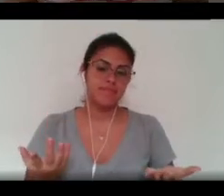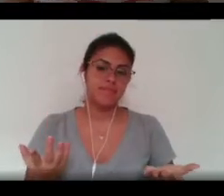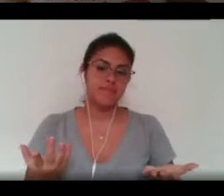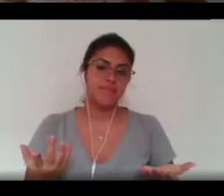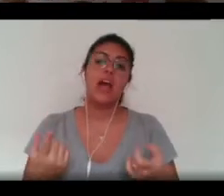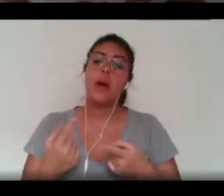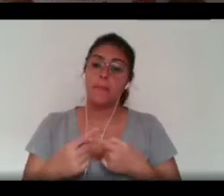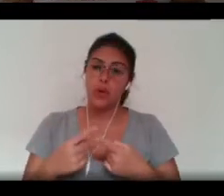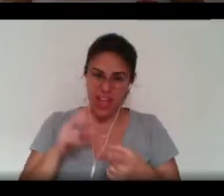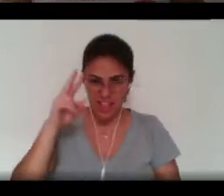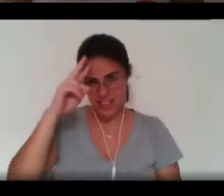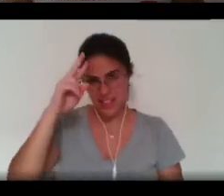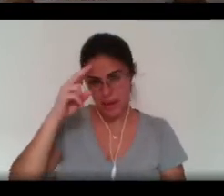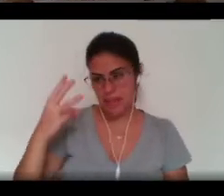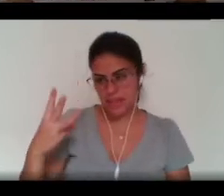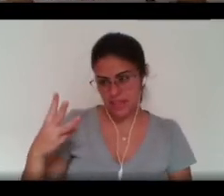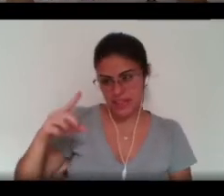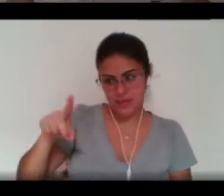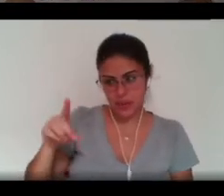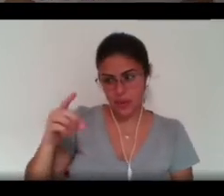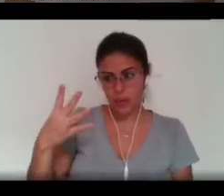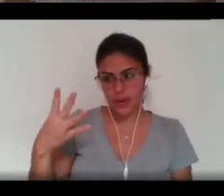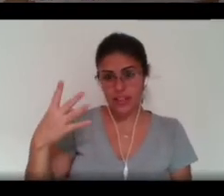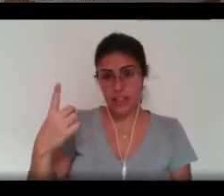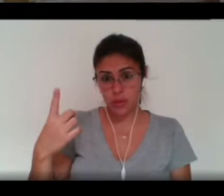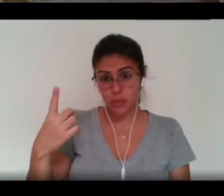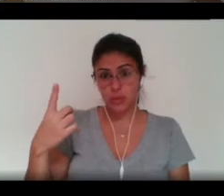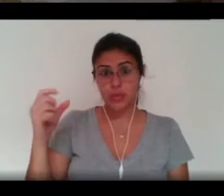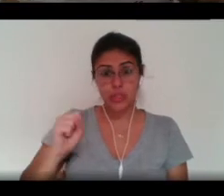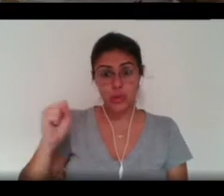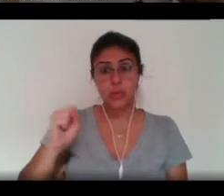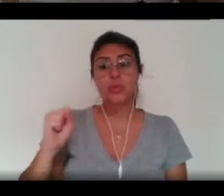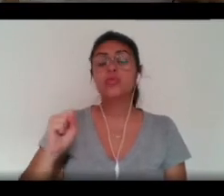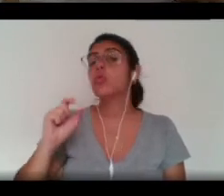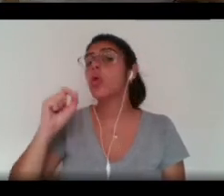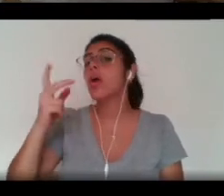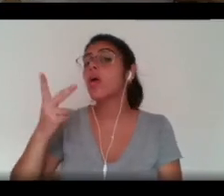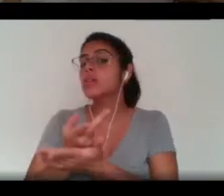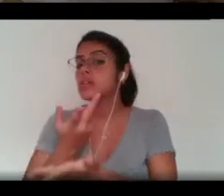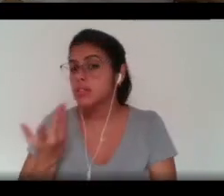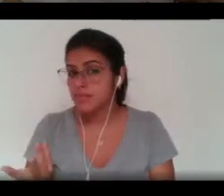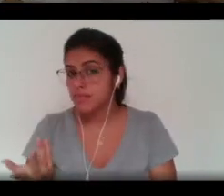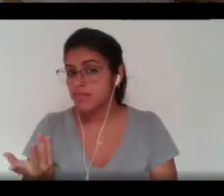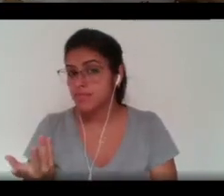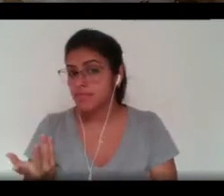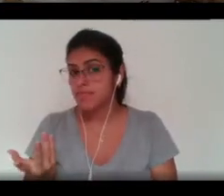Por quê? Porque a gente calculou que em 3,41 segundos